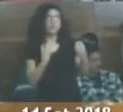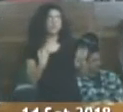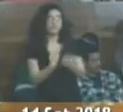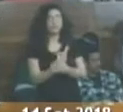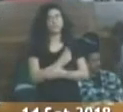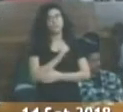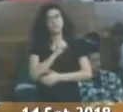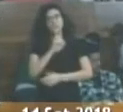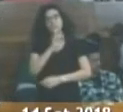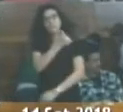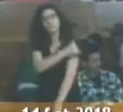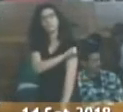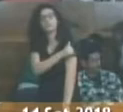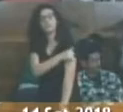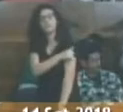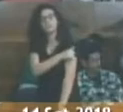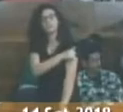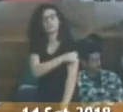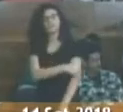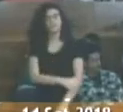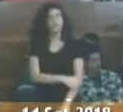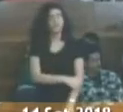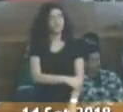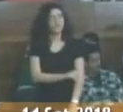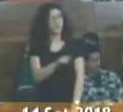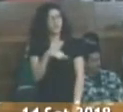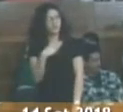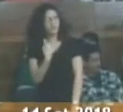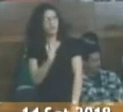Janeiro. Então, nós temos lições,